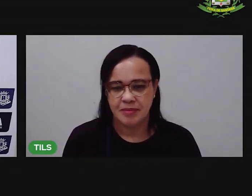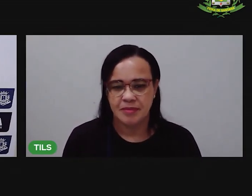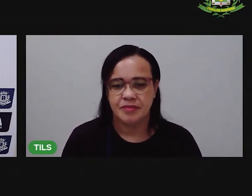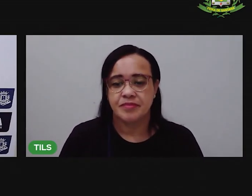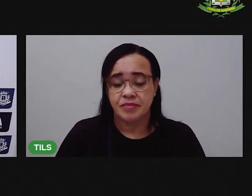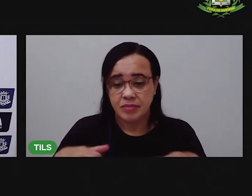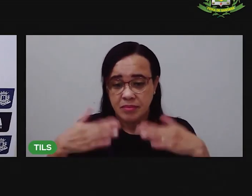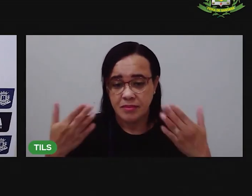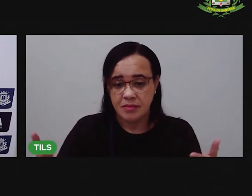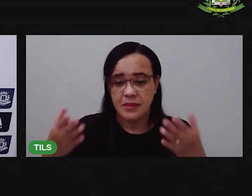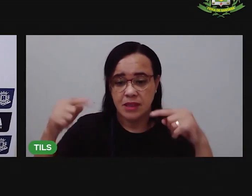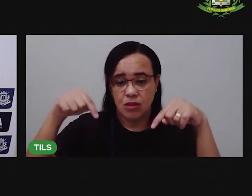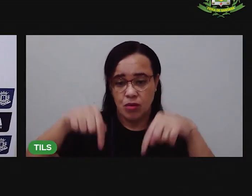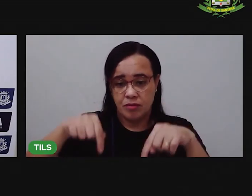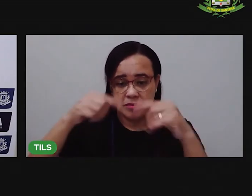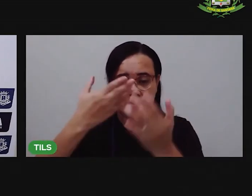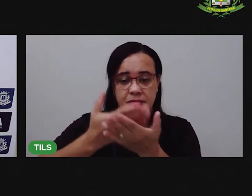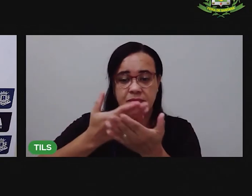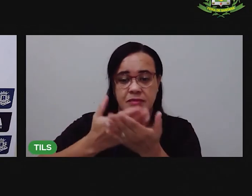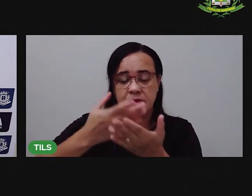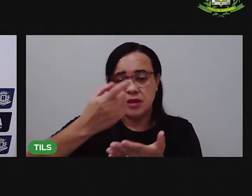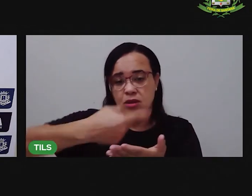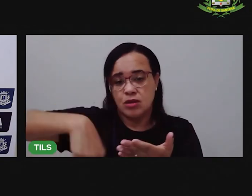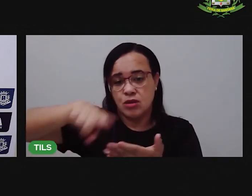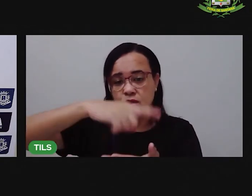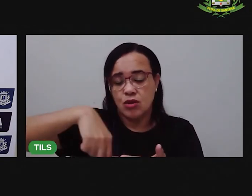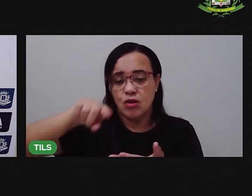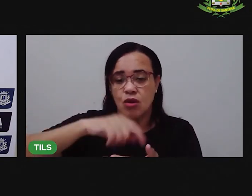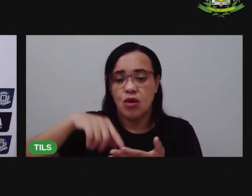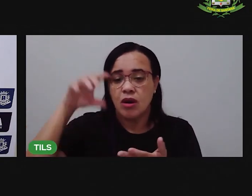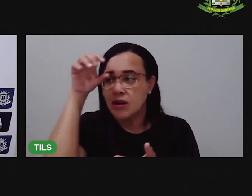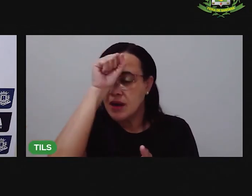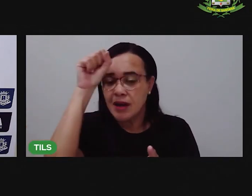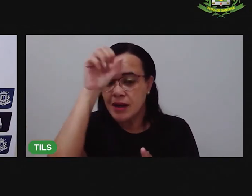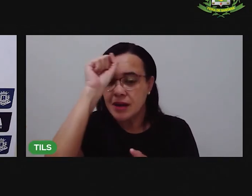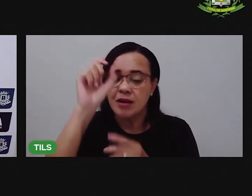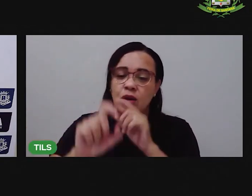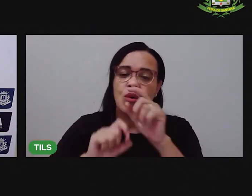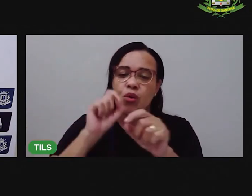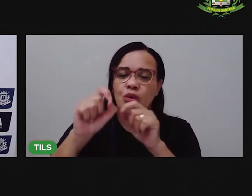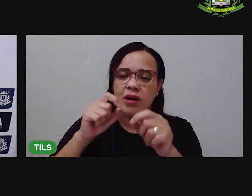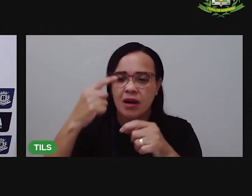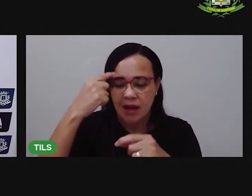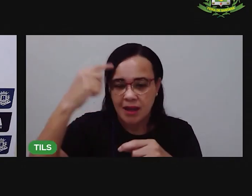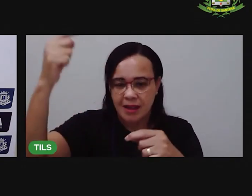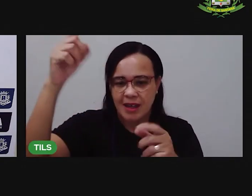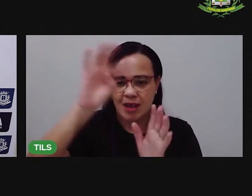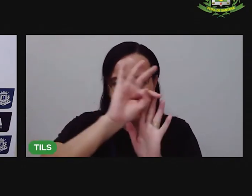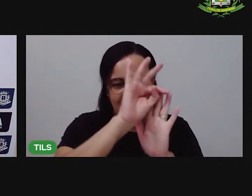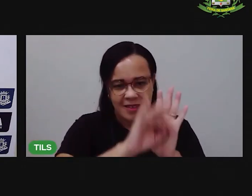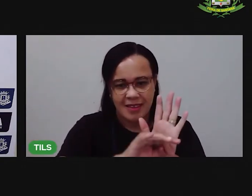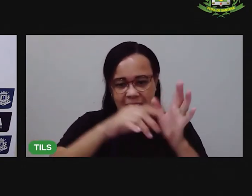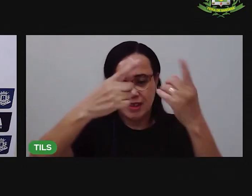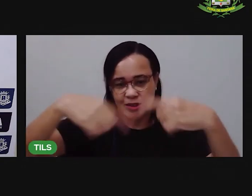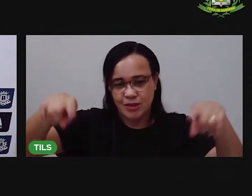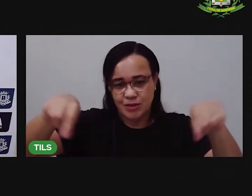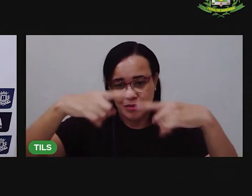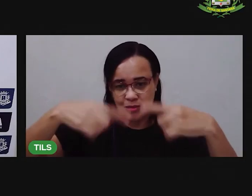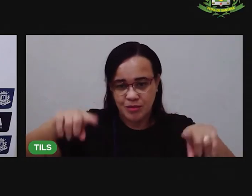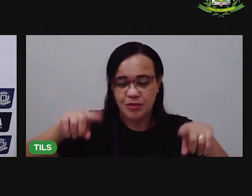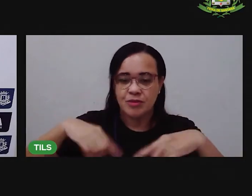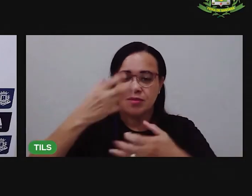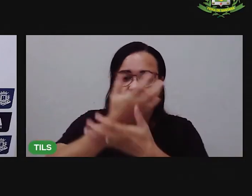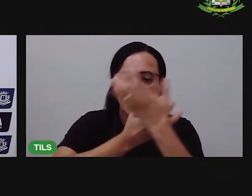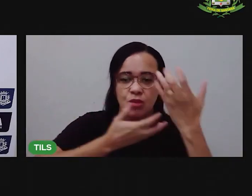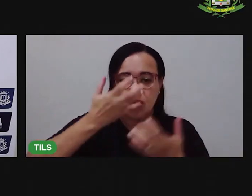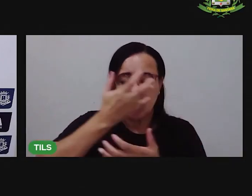Então, nessa aula de hoje, a gente viu uma outra parlenda. Conhecemos a parlenda boca de fogo, que